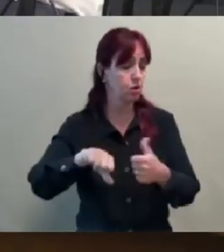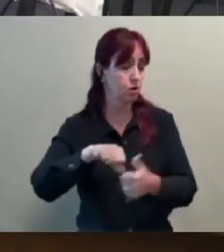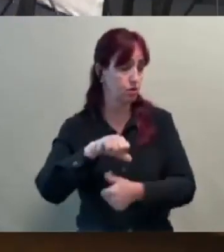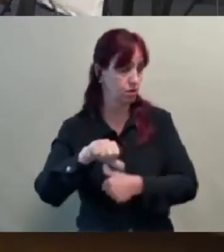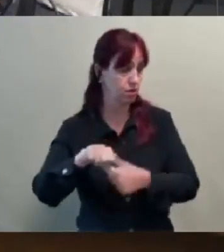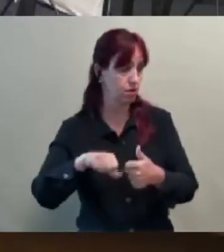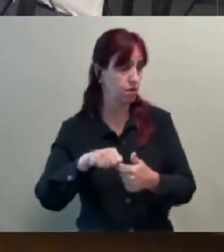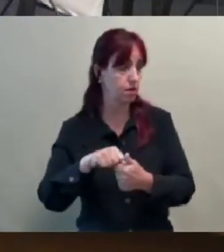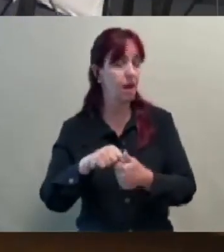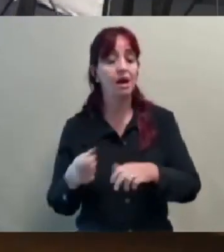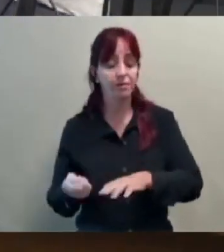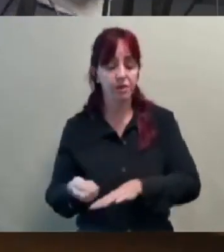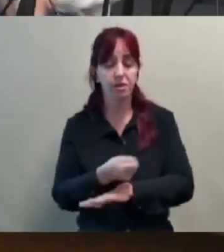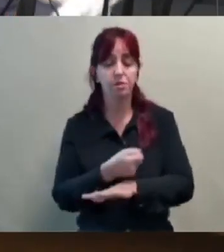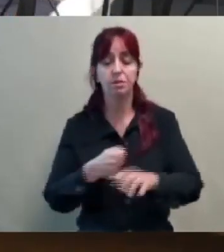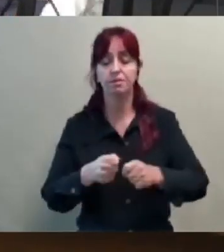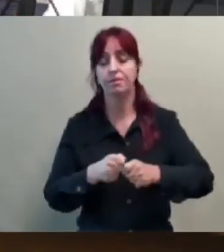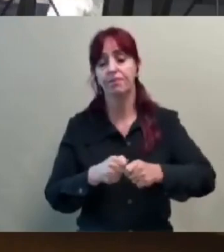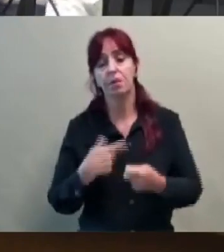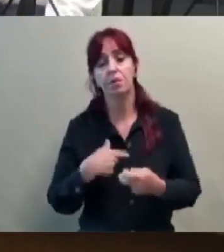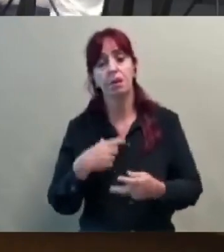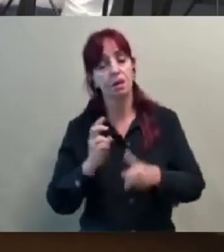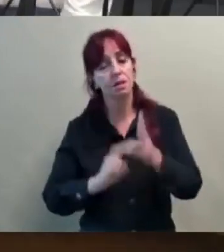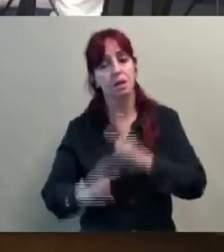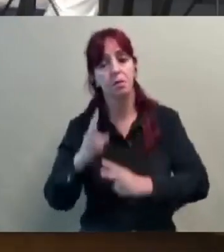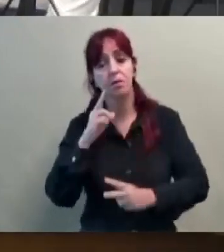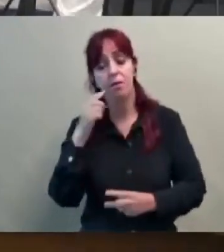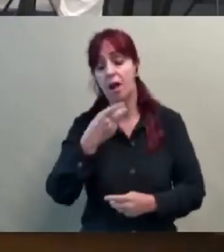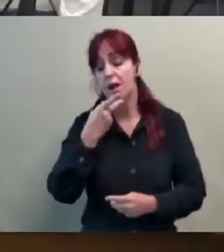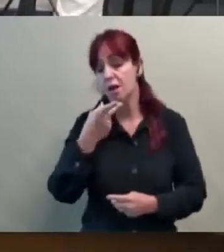fake news, nós vamos vir aqui para desfazer as mentiras.